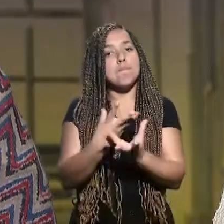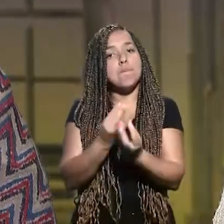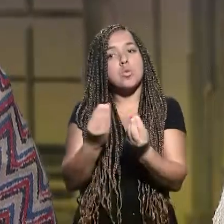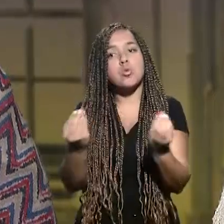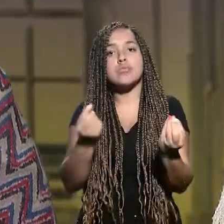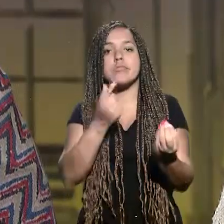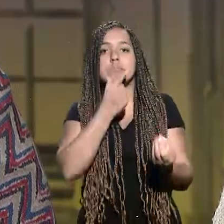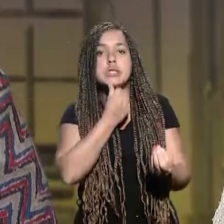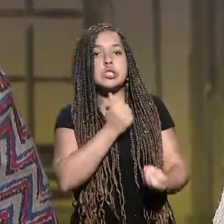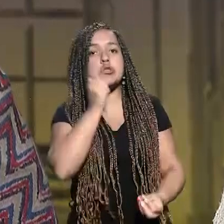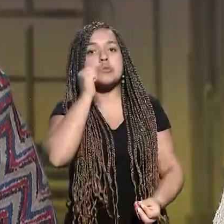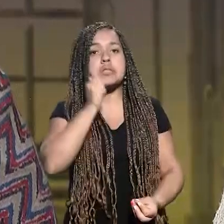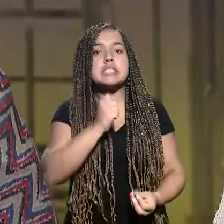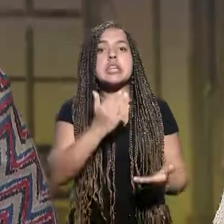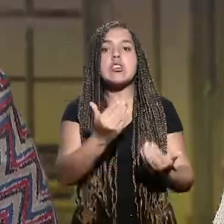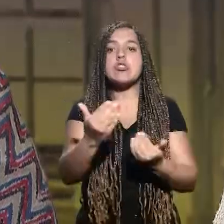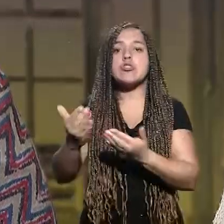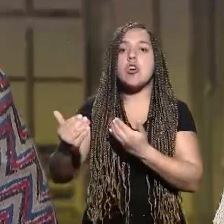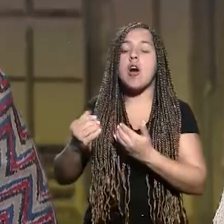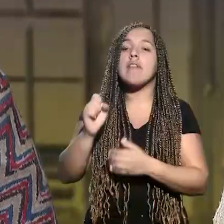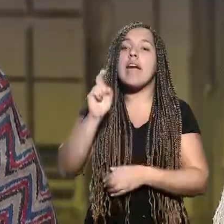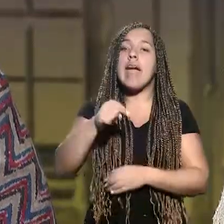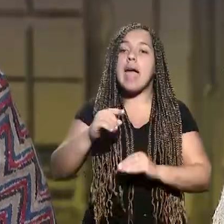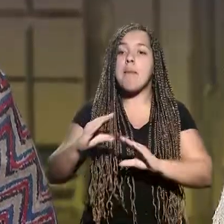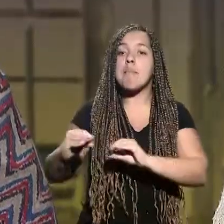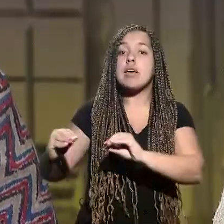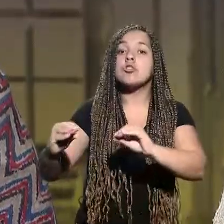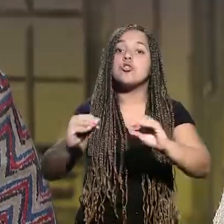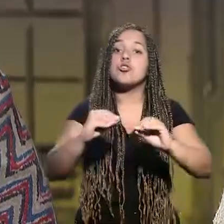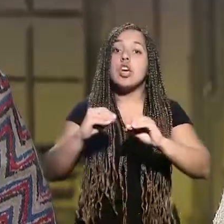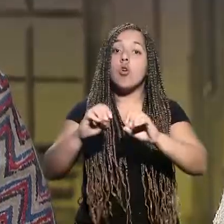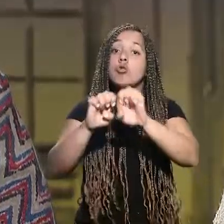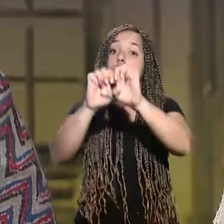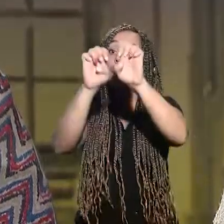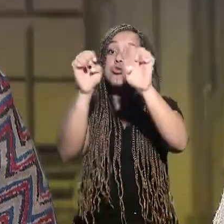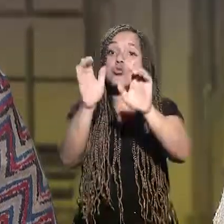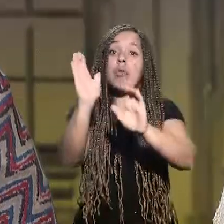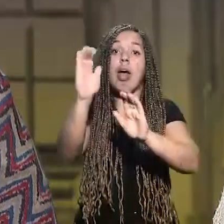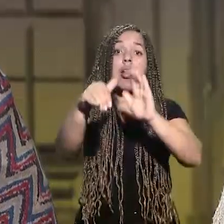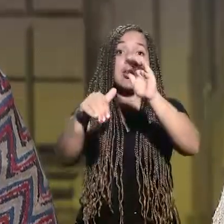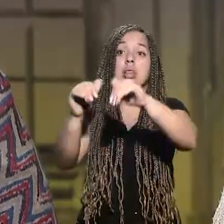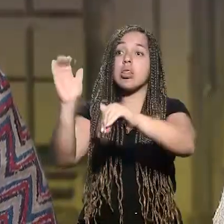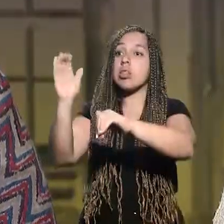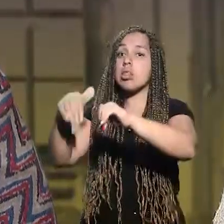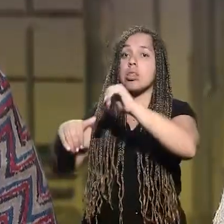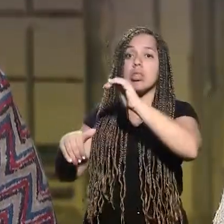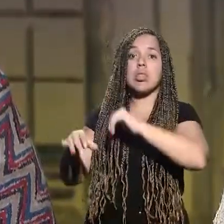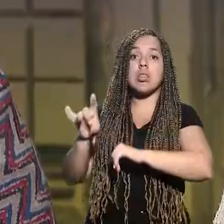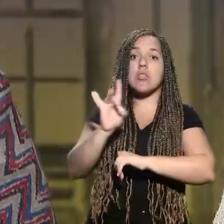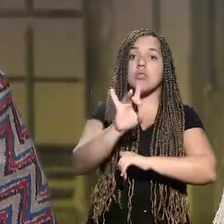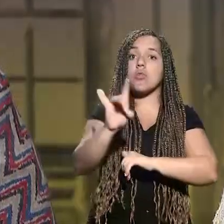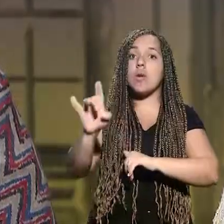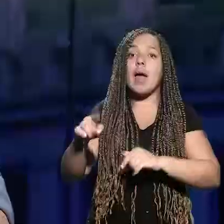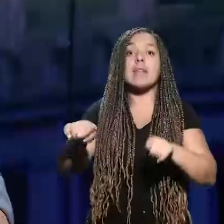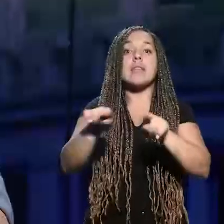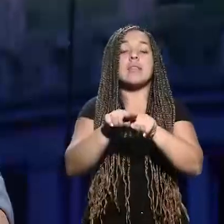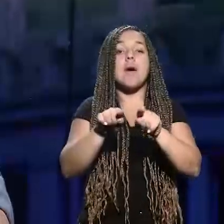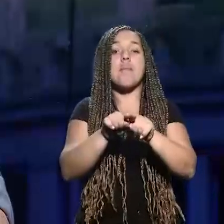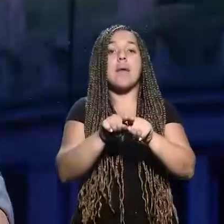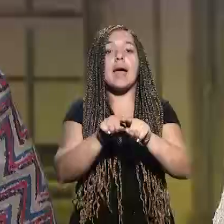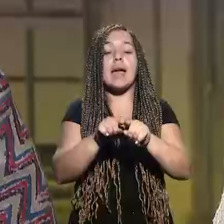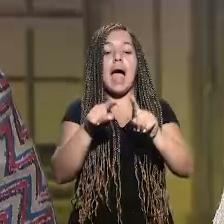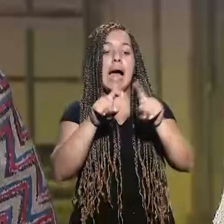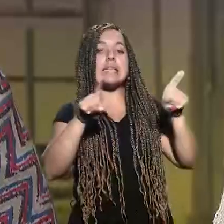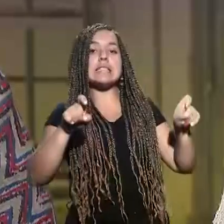e muitos deles e muitas delas, porque para você fazer isso também é você mexer com a estrutura, é mexer, por exemplo,